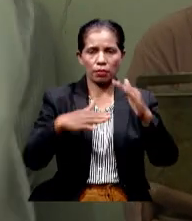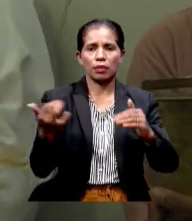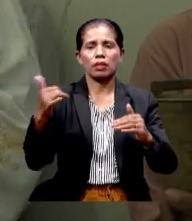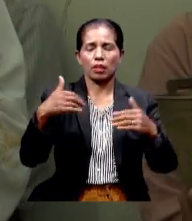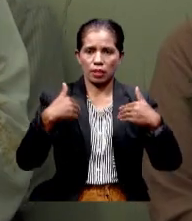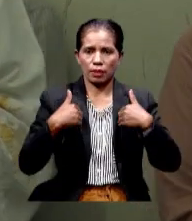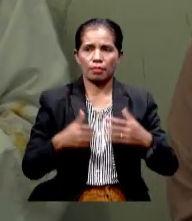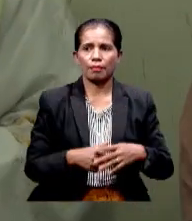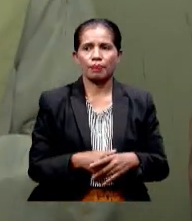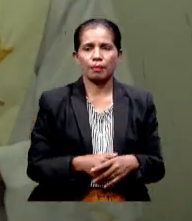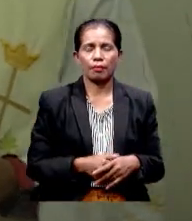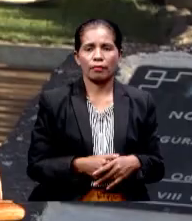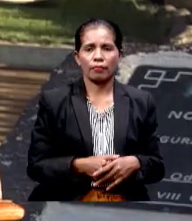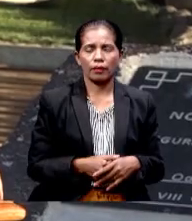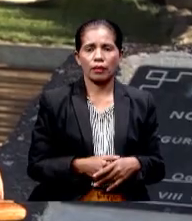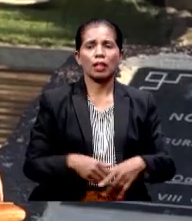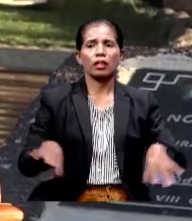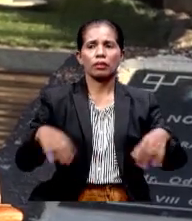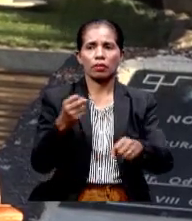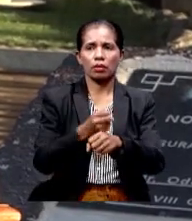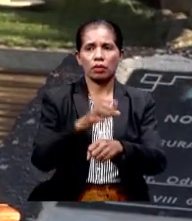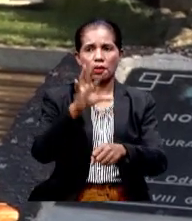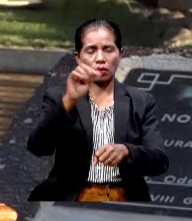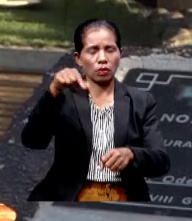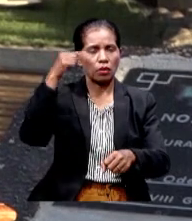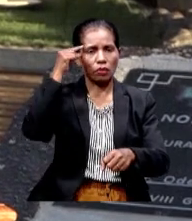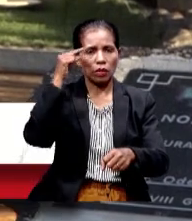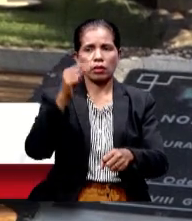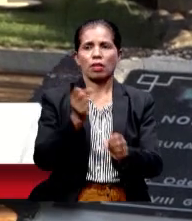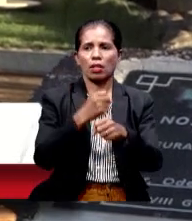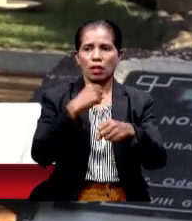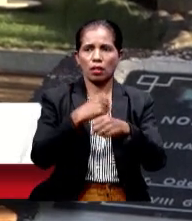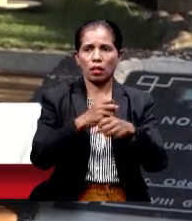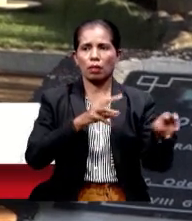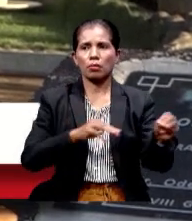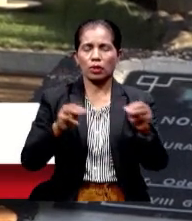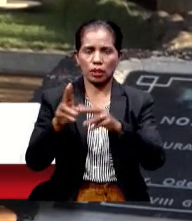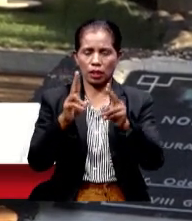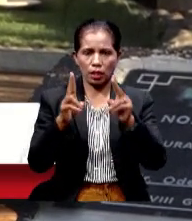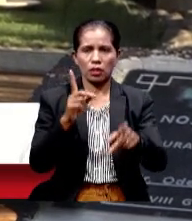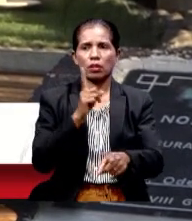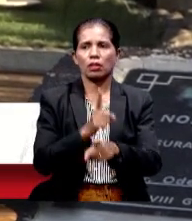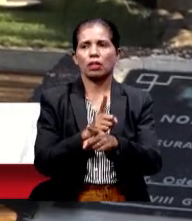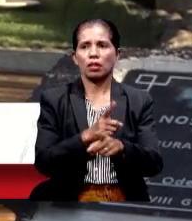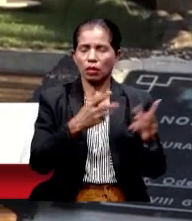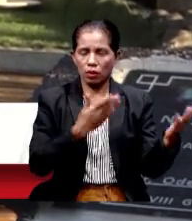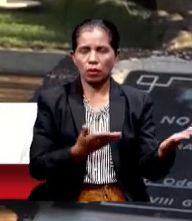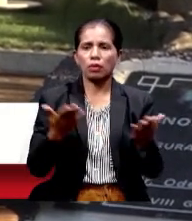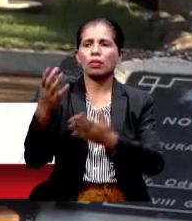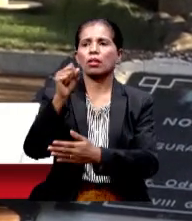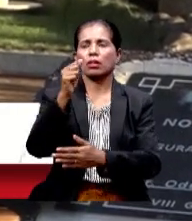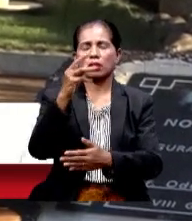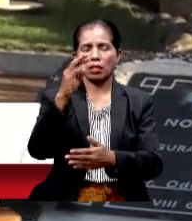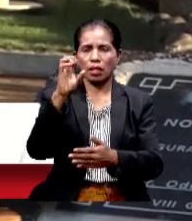MOSU. No esforço de BEMA, que não é o governo constitucional, com mudança lá esteves, Lori Sames